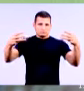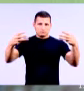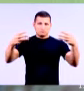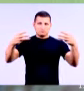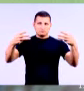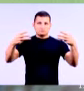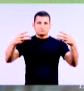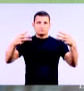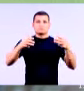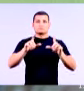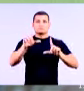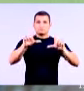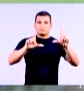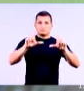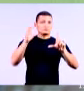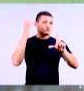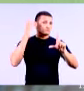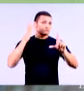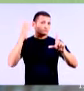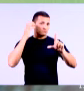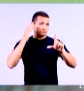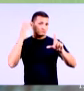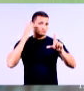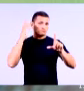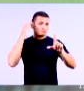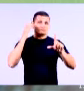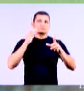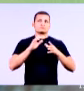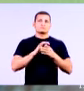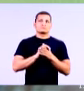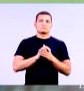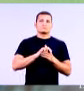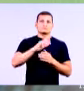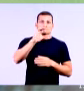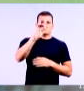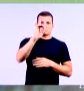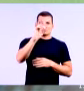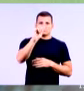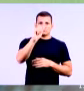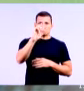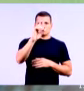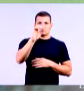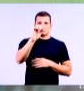a rede de entretenimento e a rede de dados,